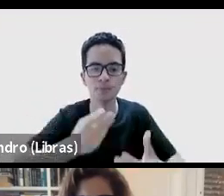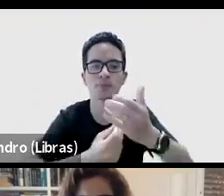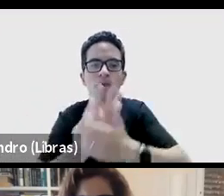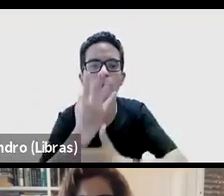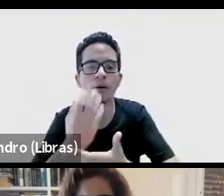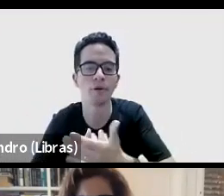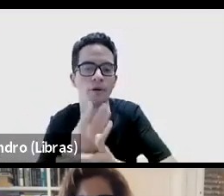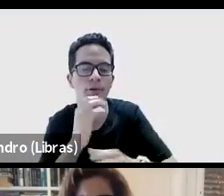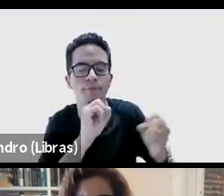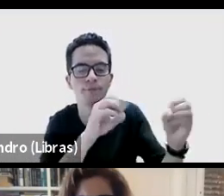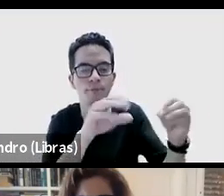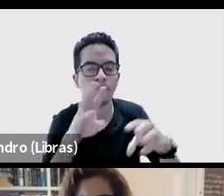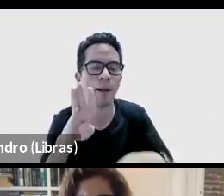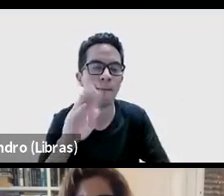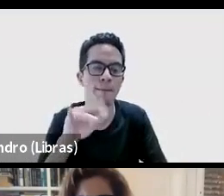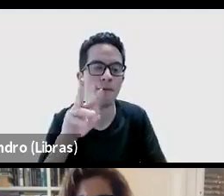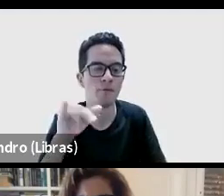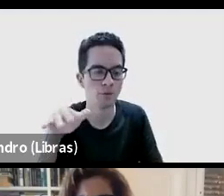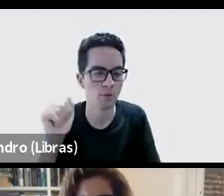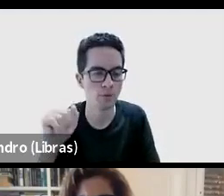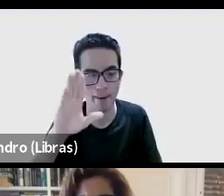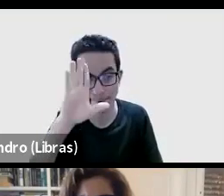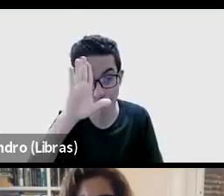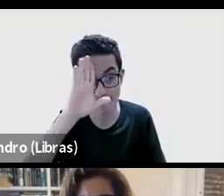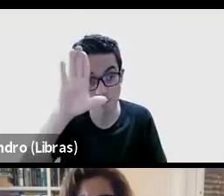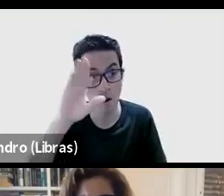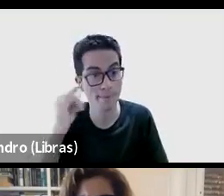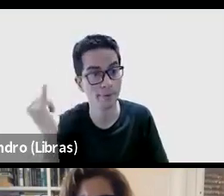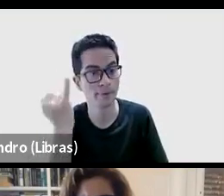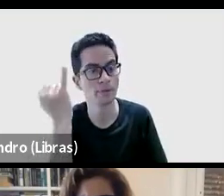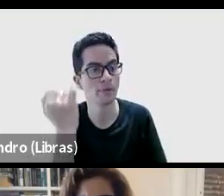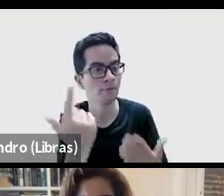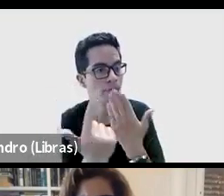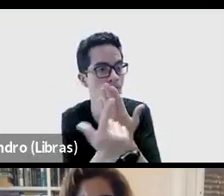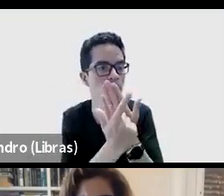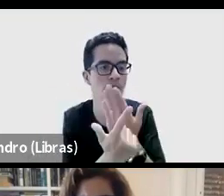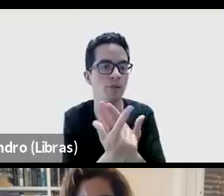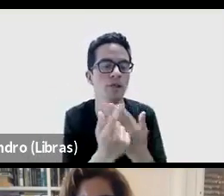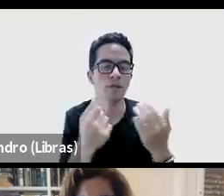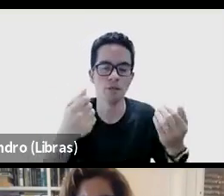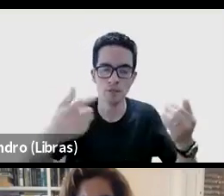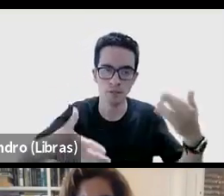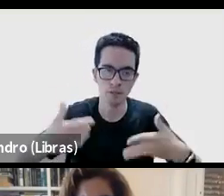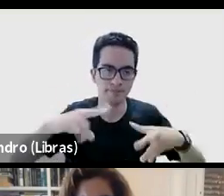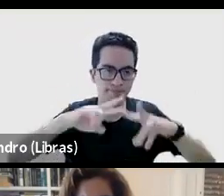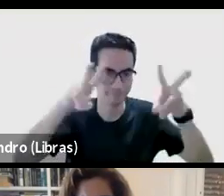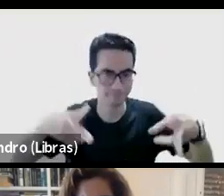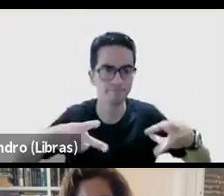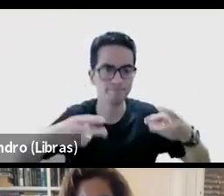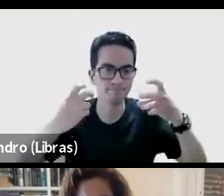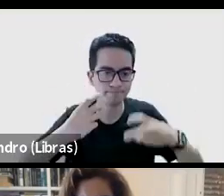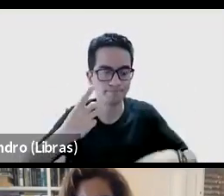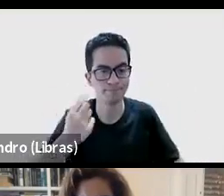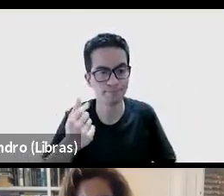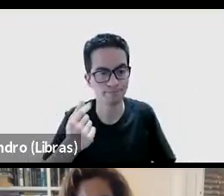né? O Boaventura de Souza Santos tem um papel muito importante, né, nessa visibilidade. Ele usou o